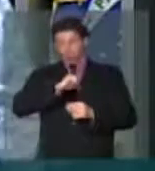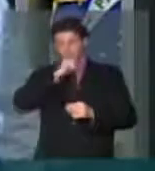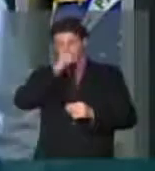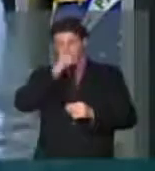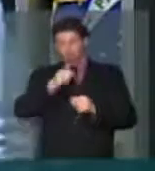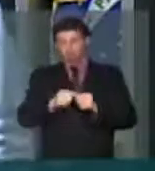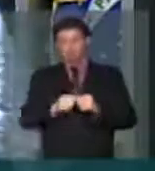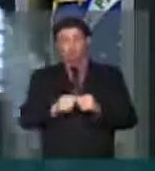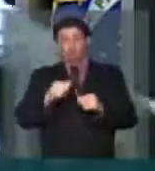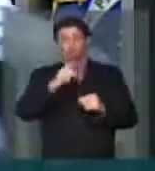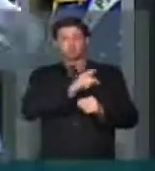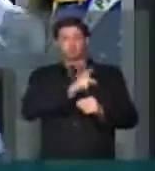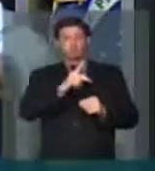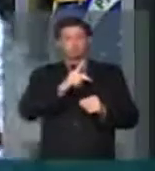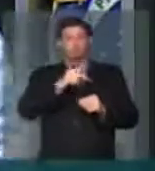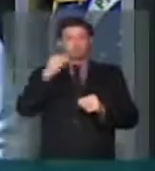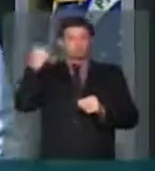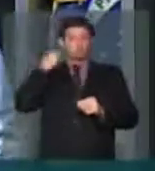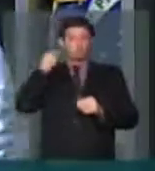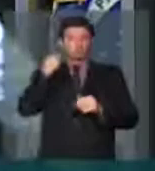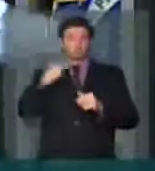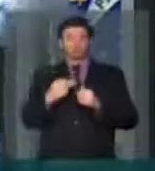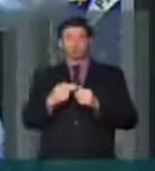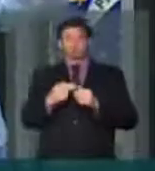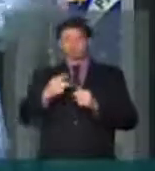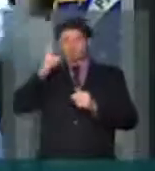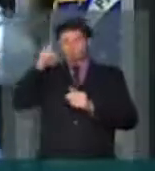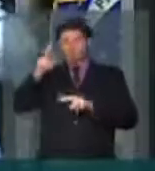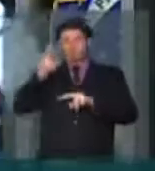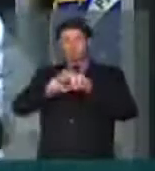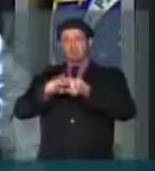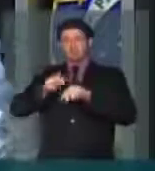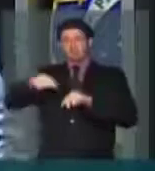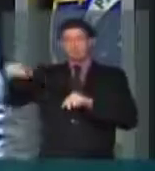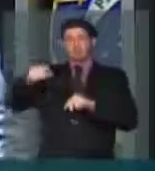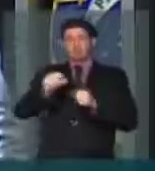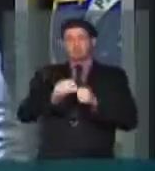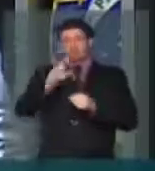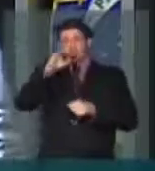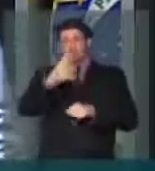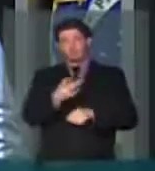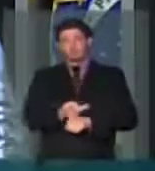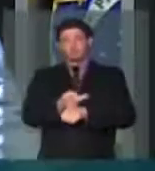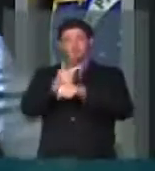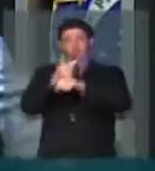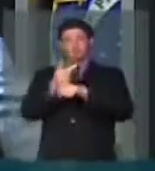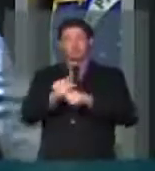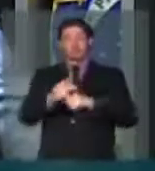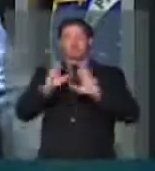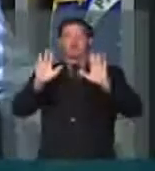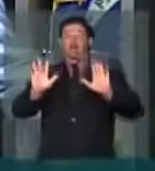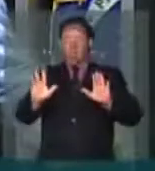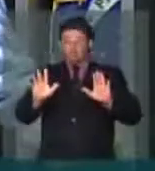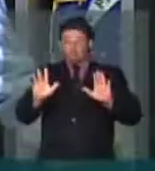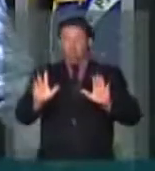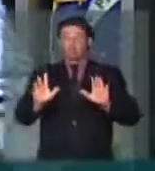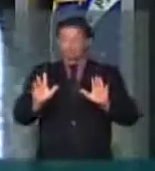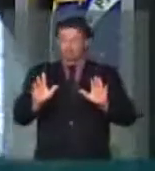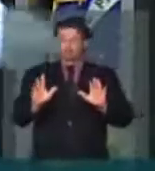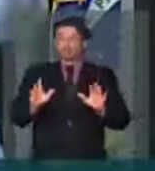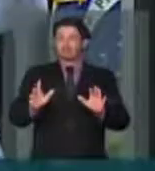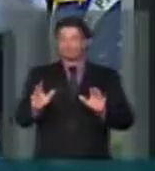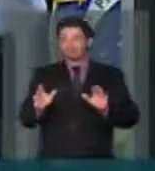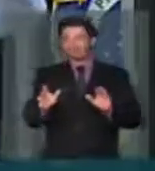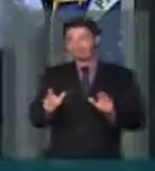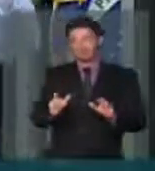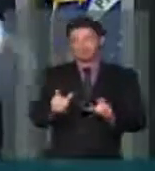o juiz Moro leva para a cadeia, faz delação premiada, e aí nós sabemos